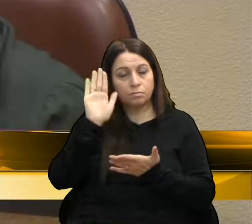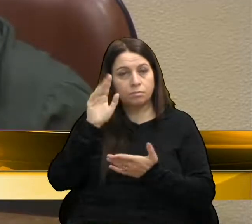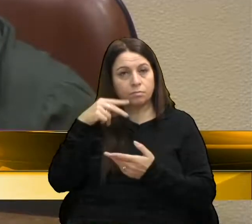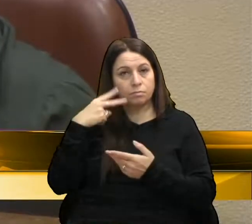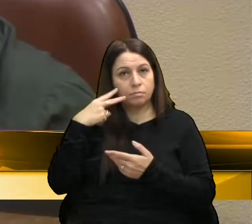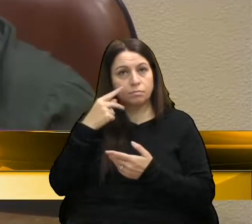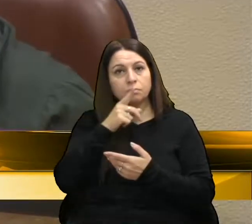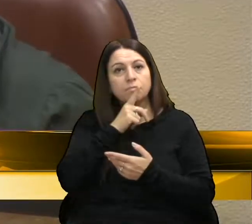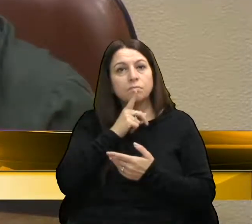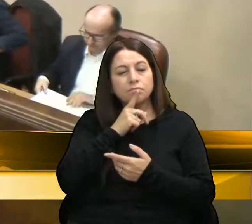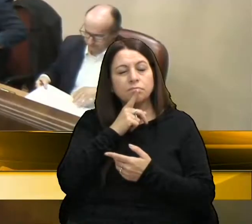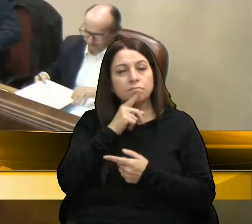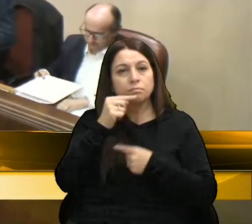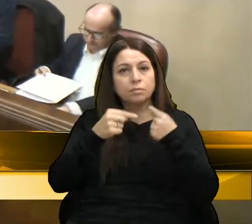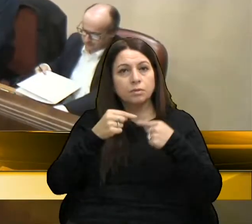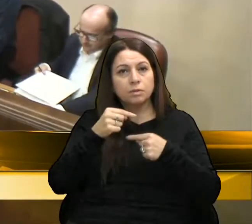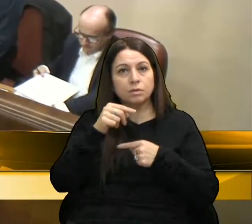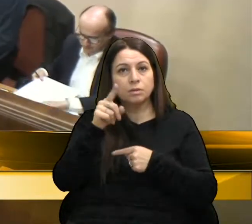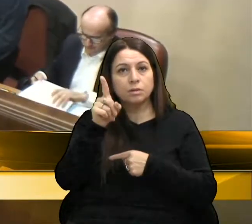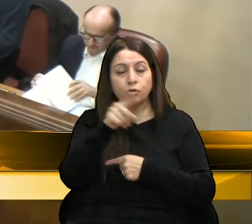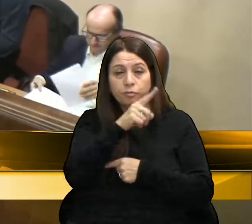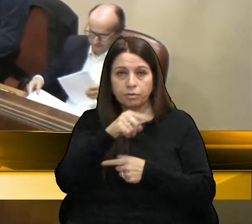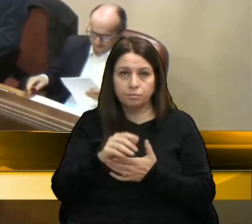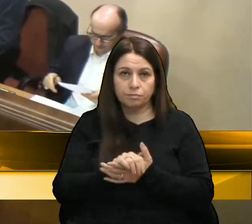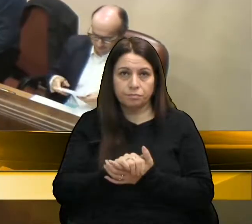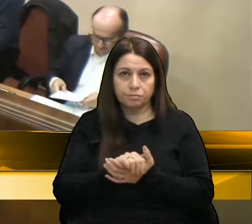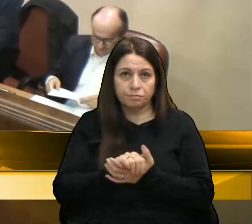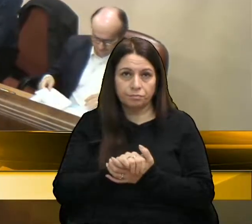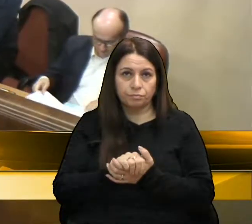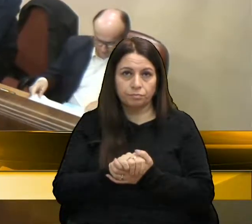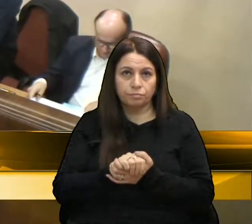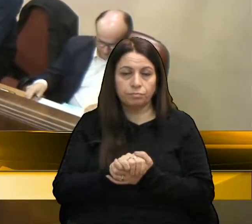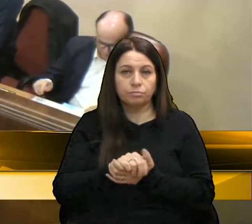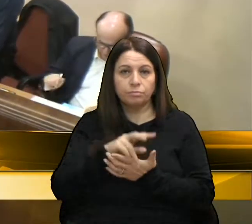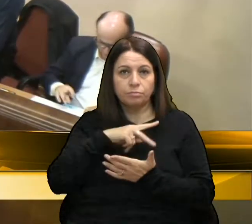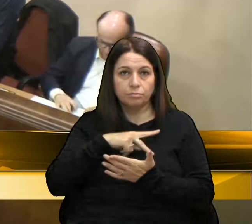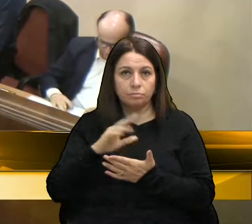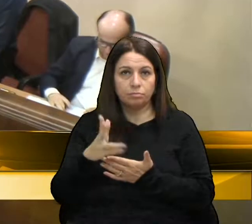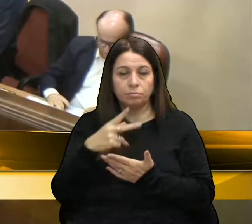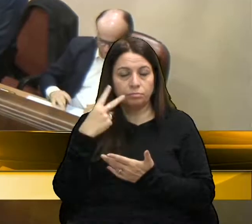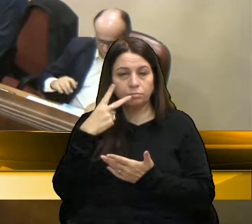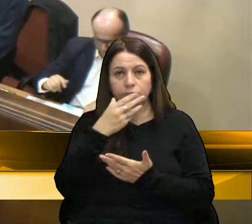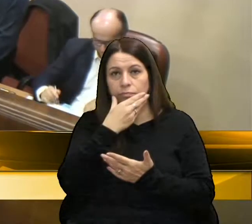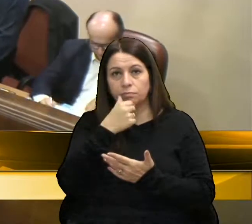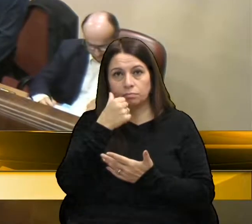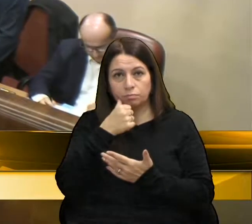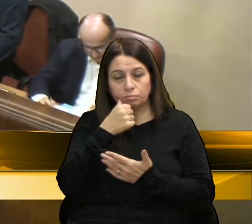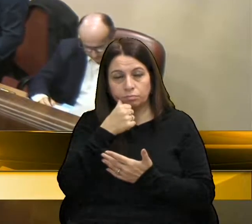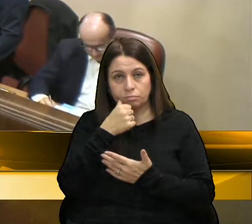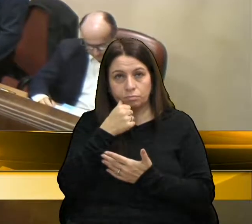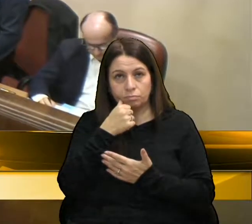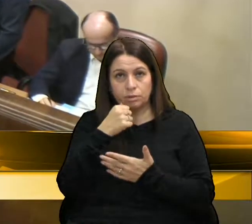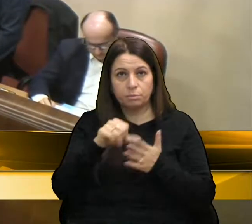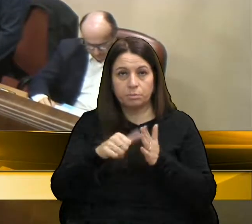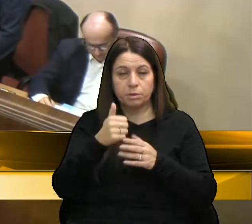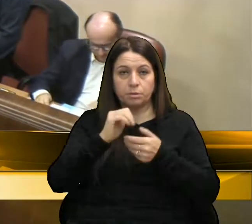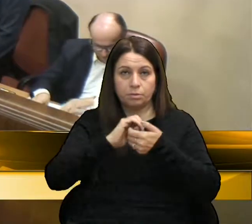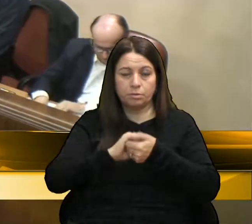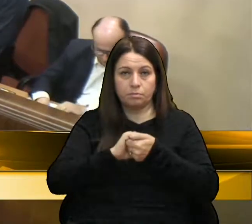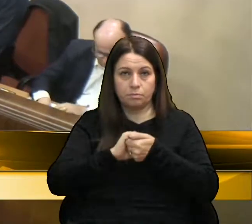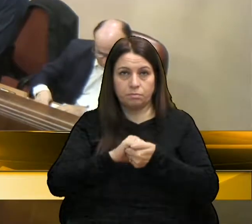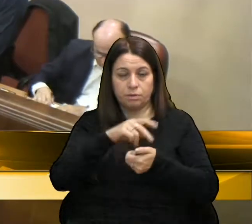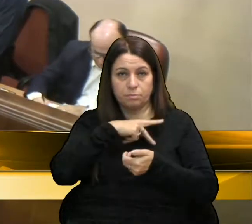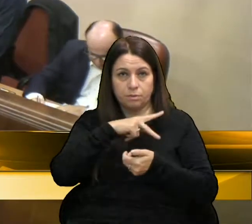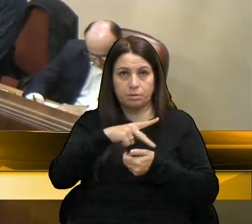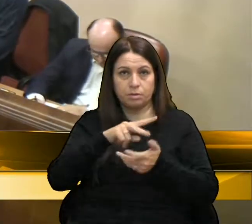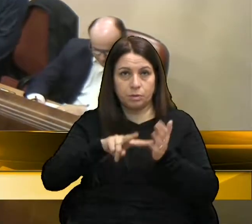parlamentar, a uva foi o primeiro produto que trouxe desenvolvimento à cidade. Meneguzzi disse que o município conta com